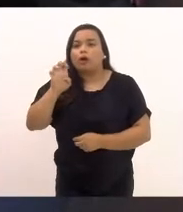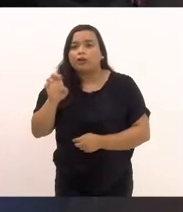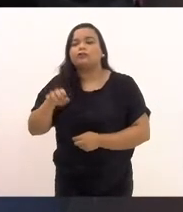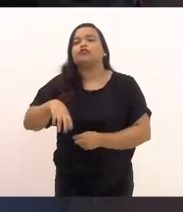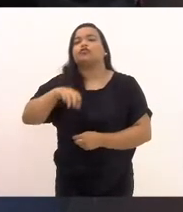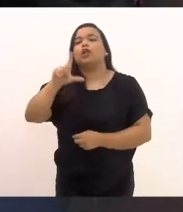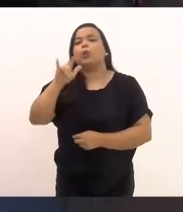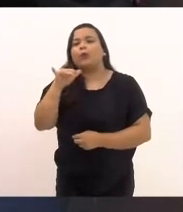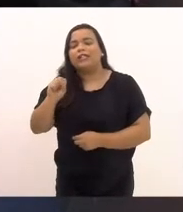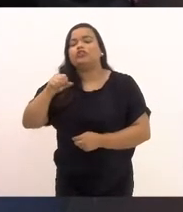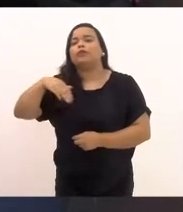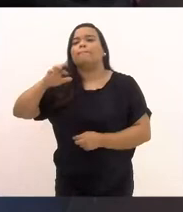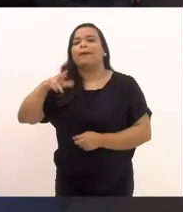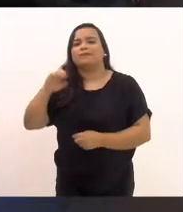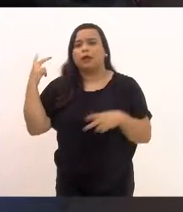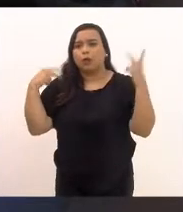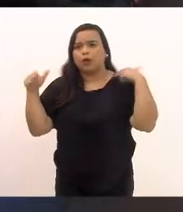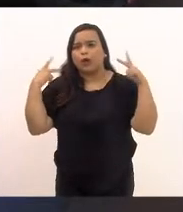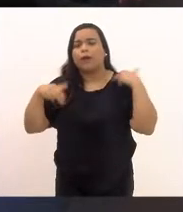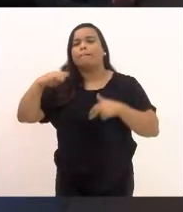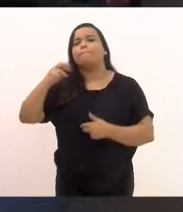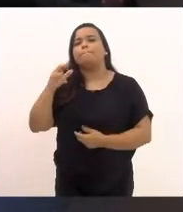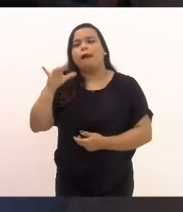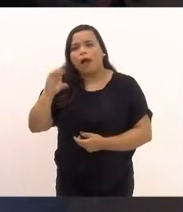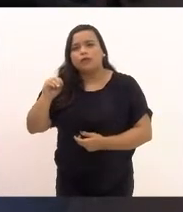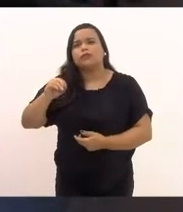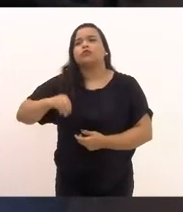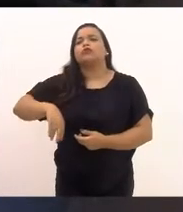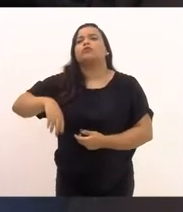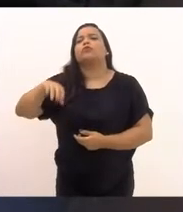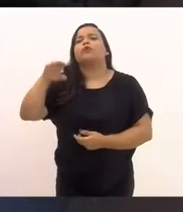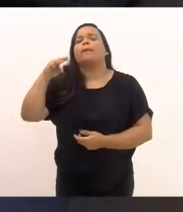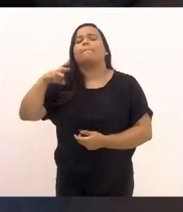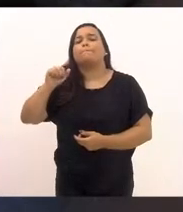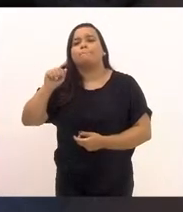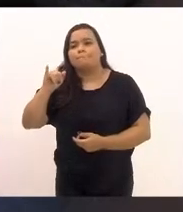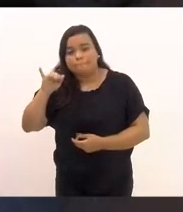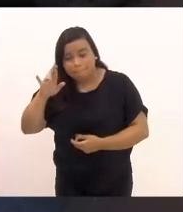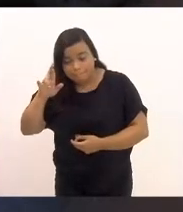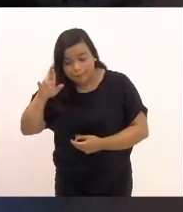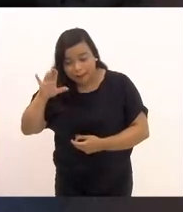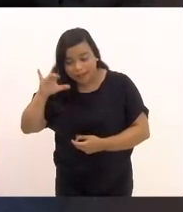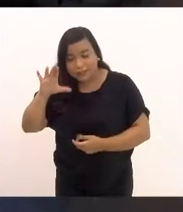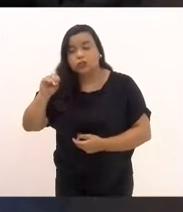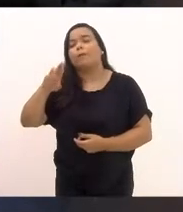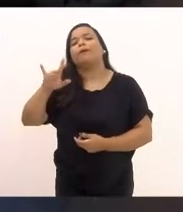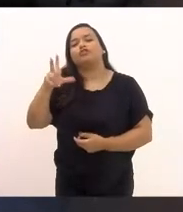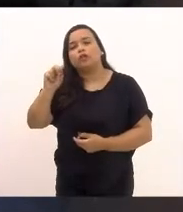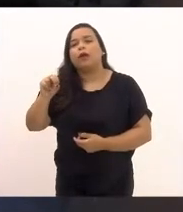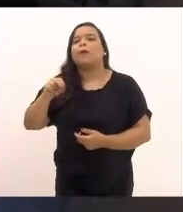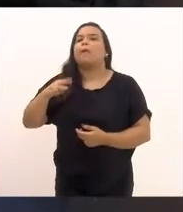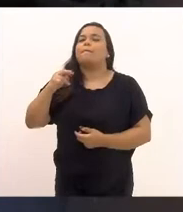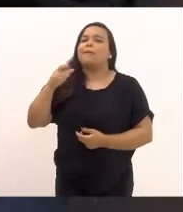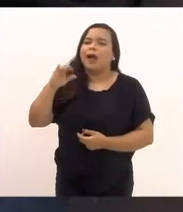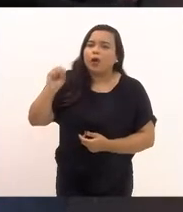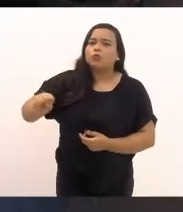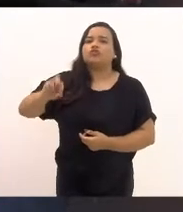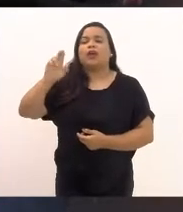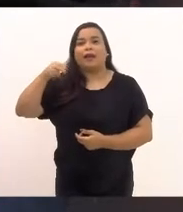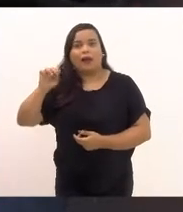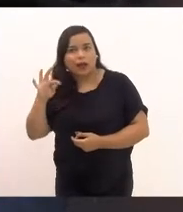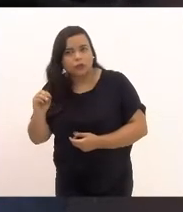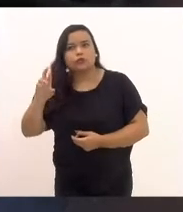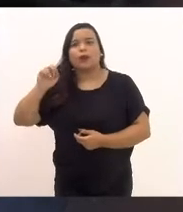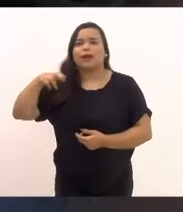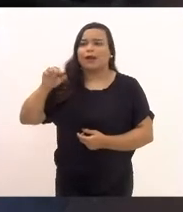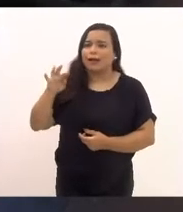Marcelo Cabeleireiro, Márcio Gualberto, Márcio Pacheco, Marcos Abraão, Marcos Miller, Renato Zaca, Renata Souza, Rodrigo